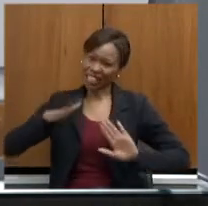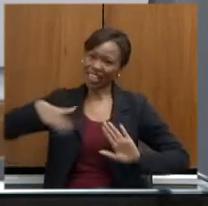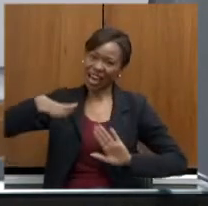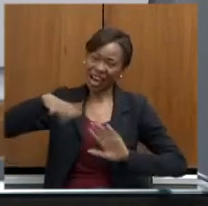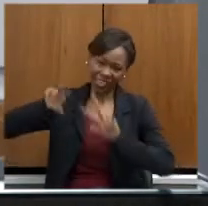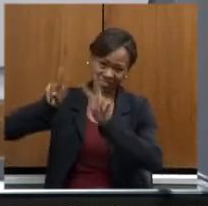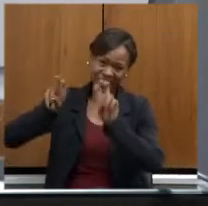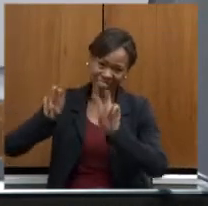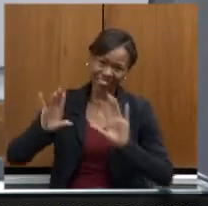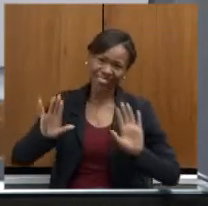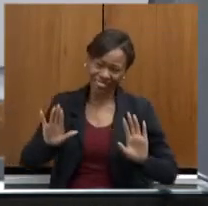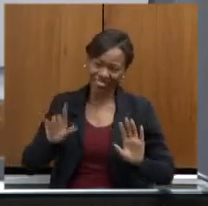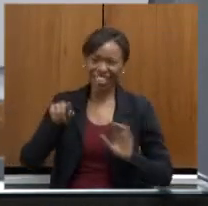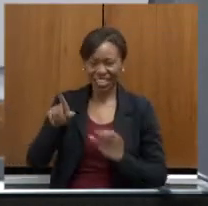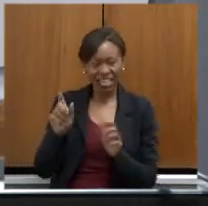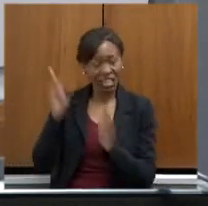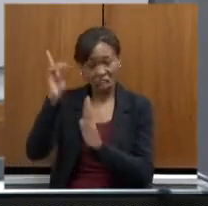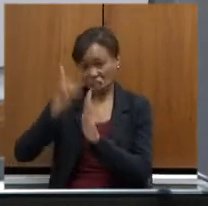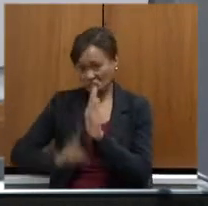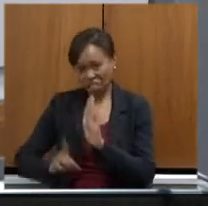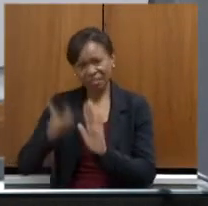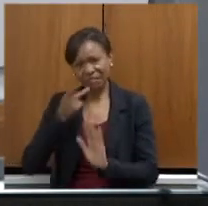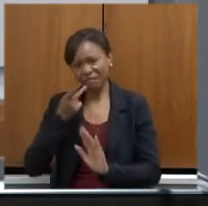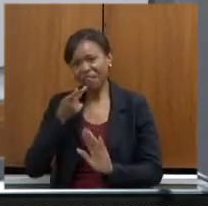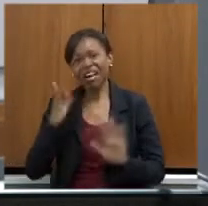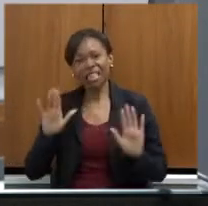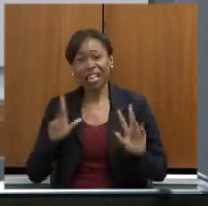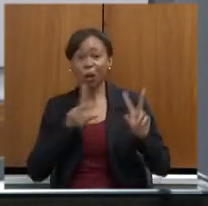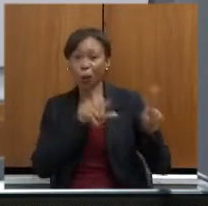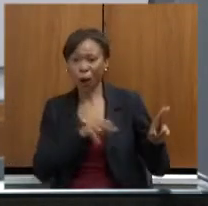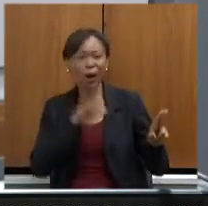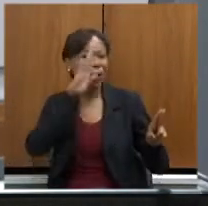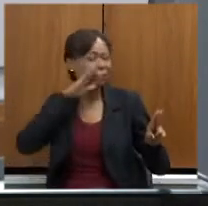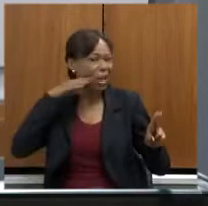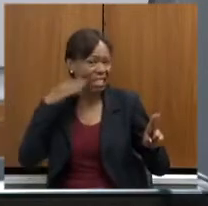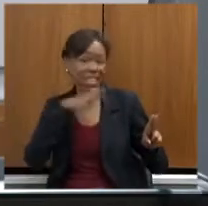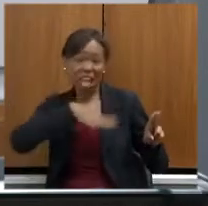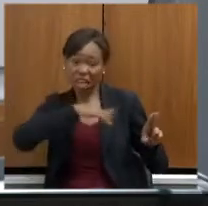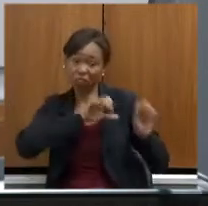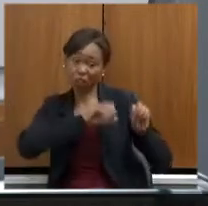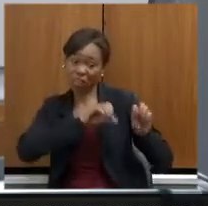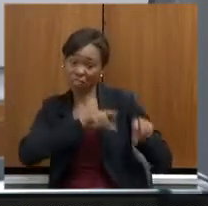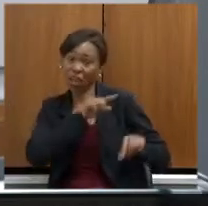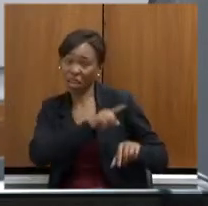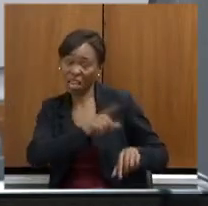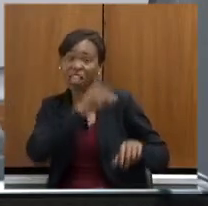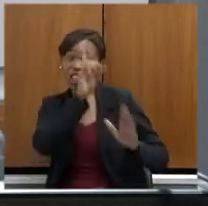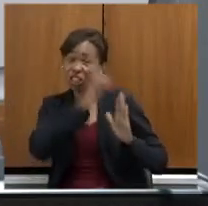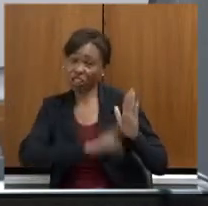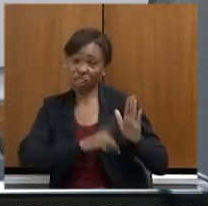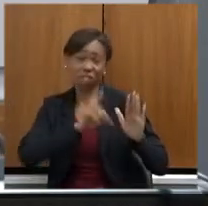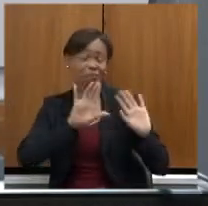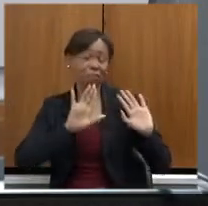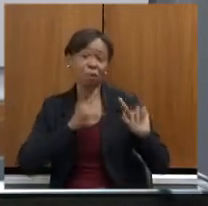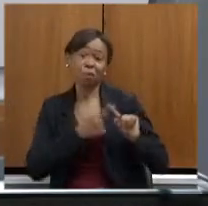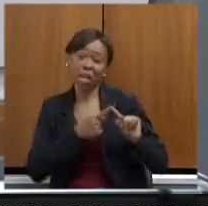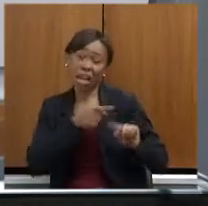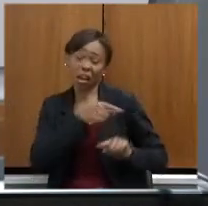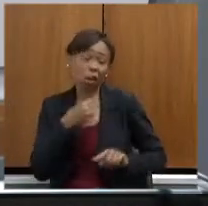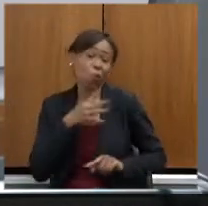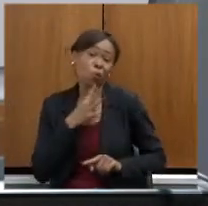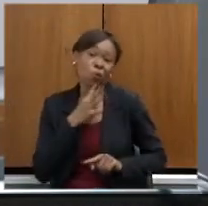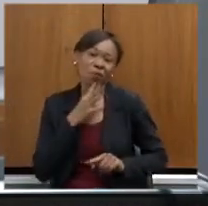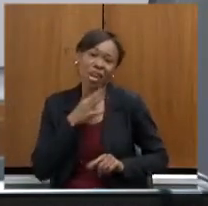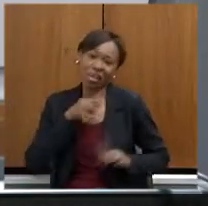ela tem o direito de falar mais educação Inácio nessa na área da agricultura do agronegócio e o nosso